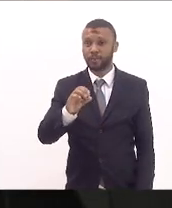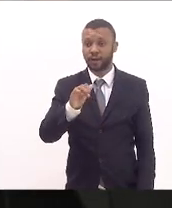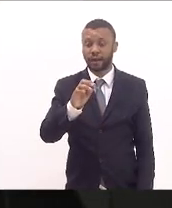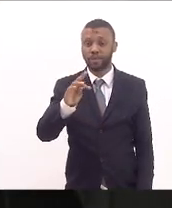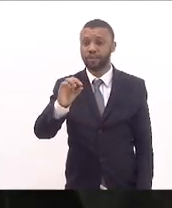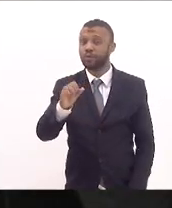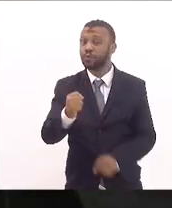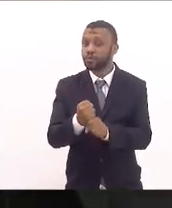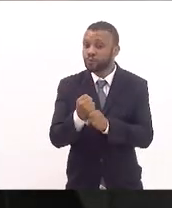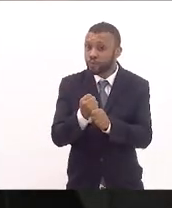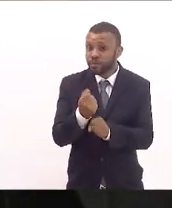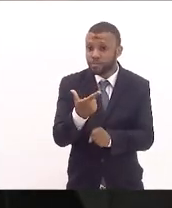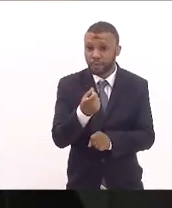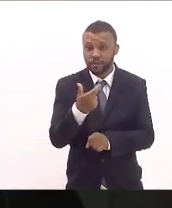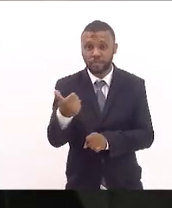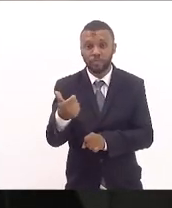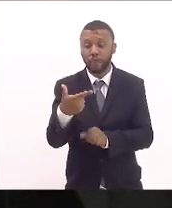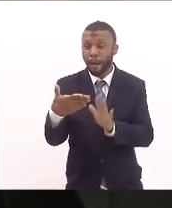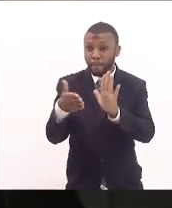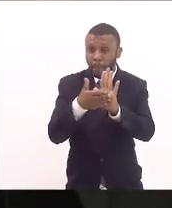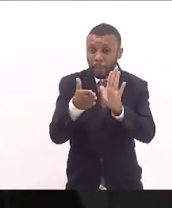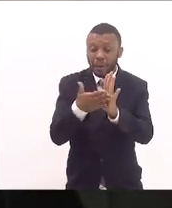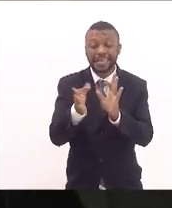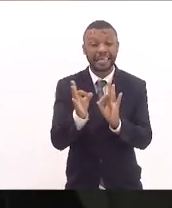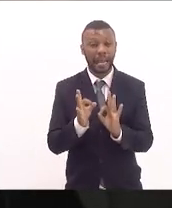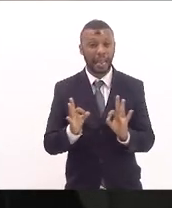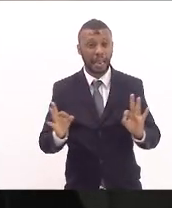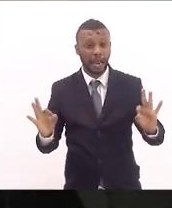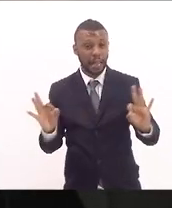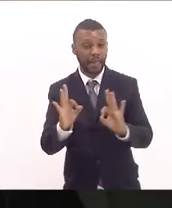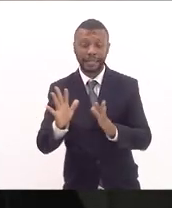não proposto nenhum reajuste